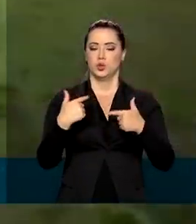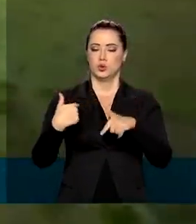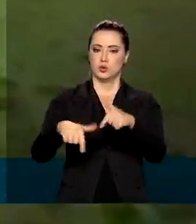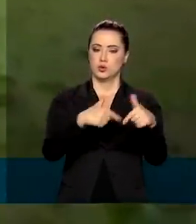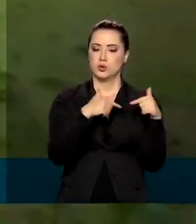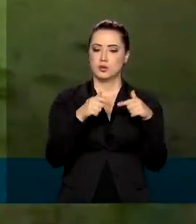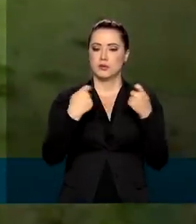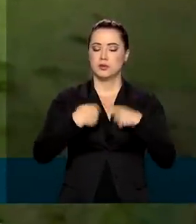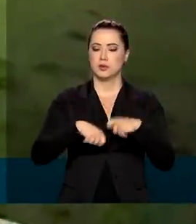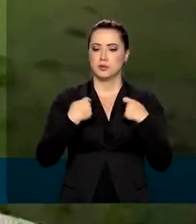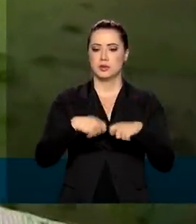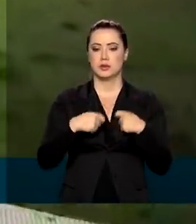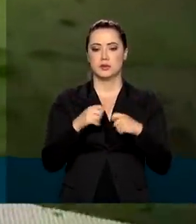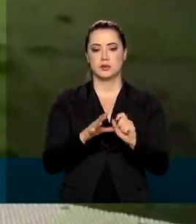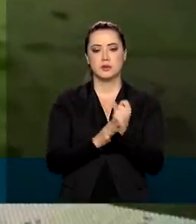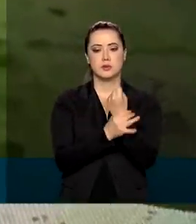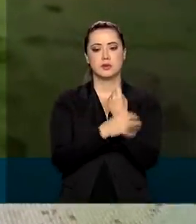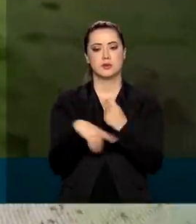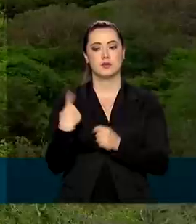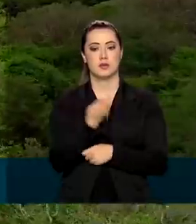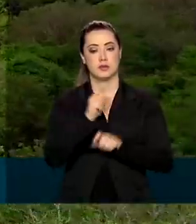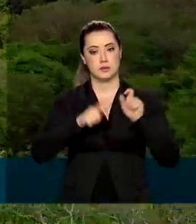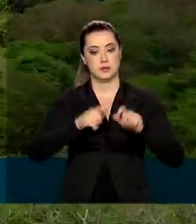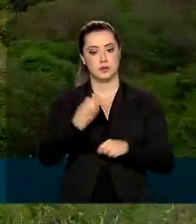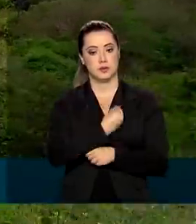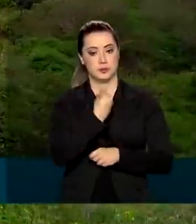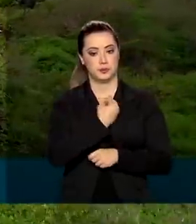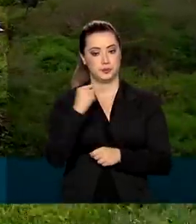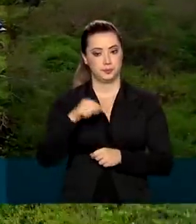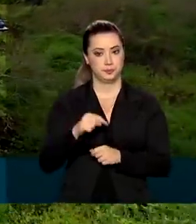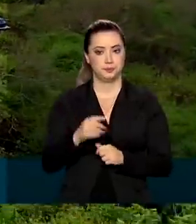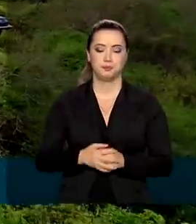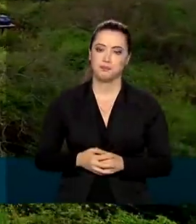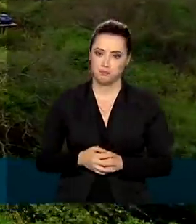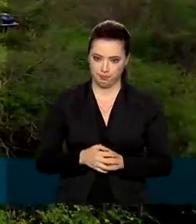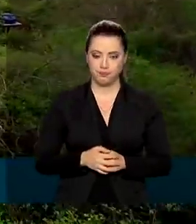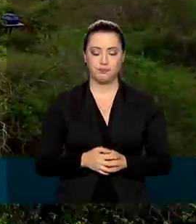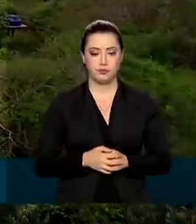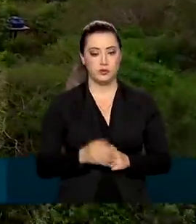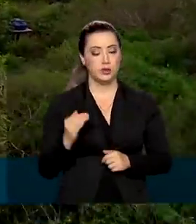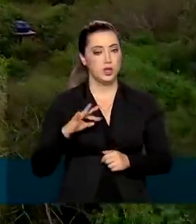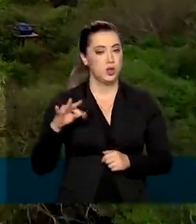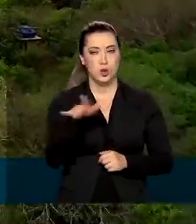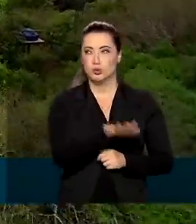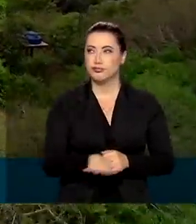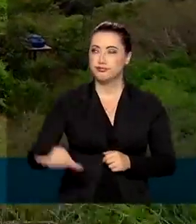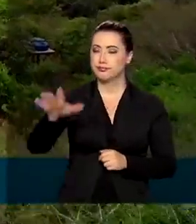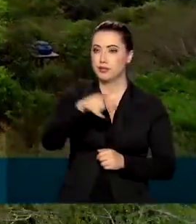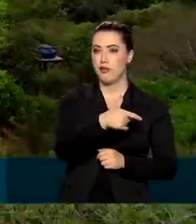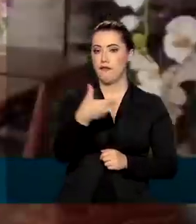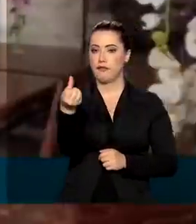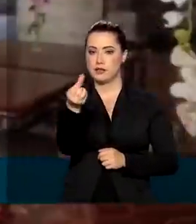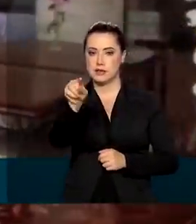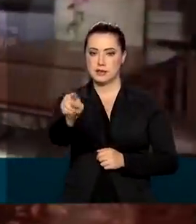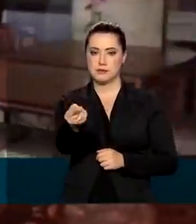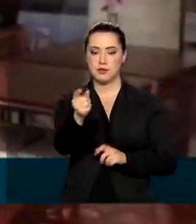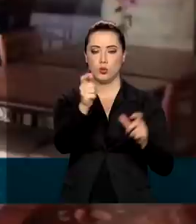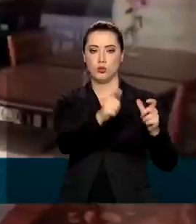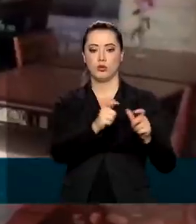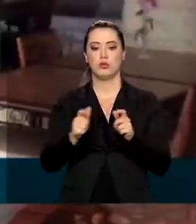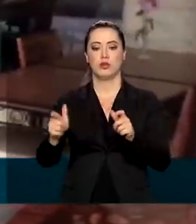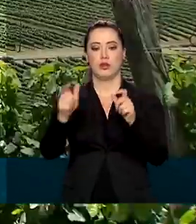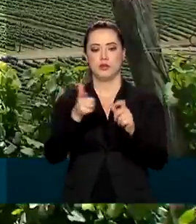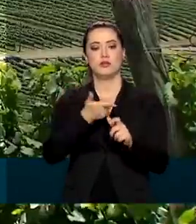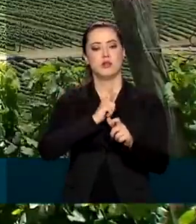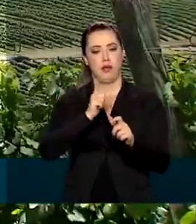medidas necessárias para a segurança dos nossos hóspedes. Em todo o país, mais de 26 mil estabelecimentos receberam o selo.